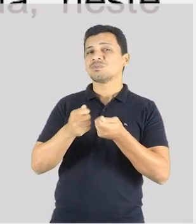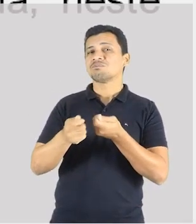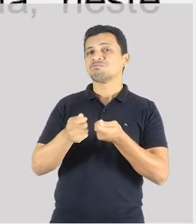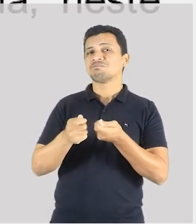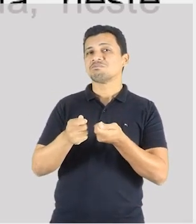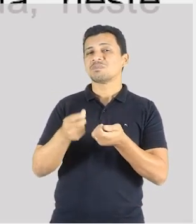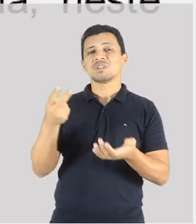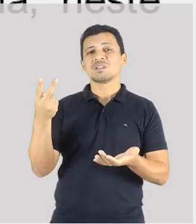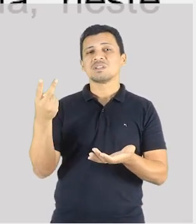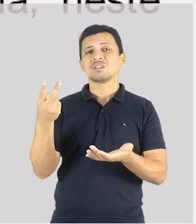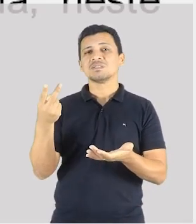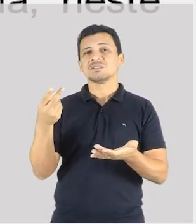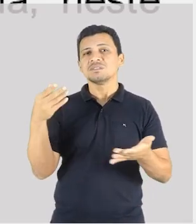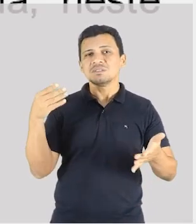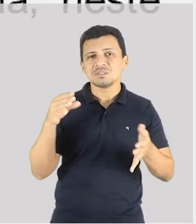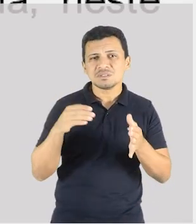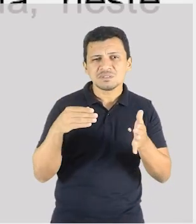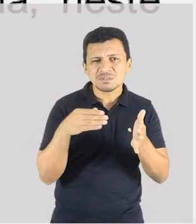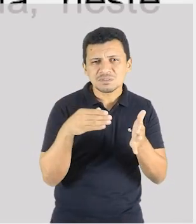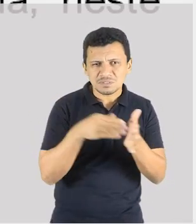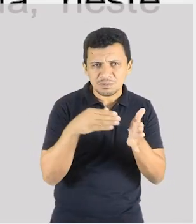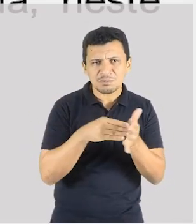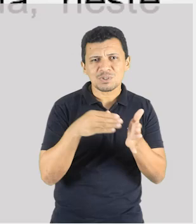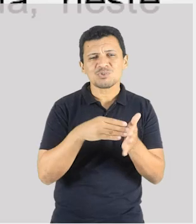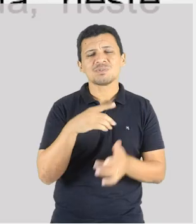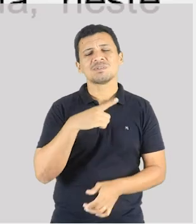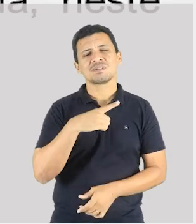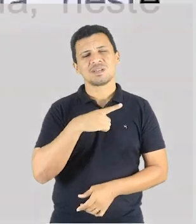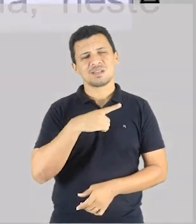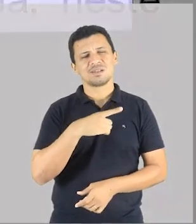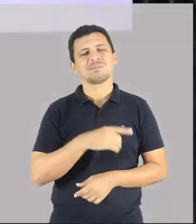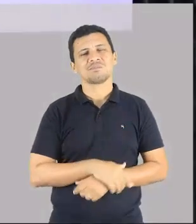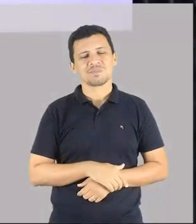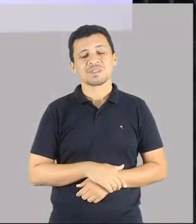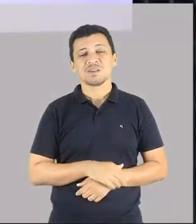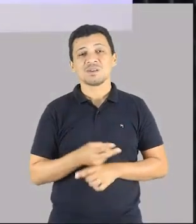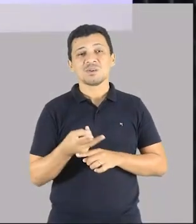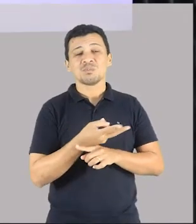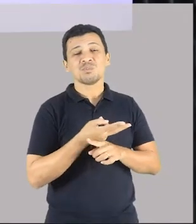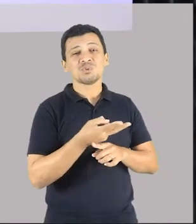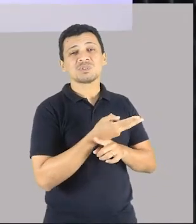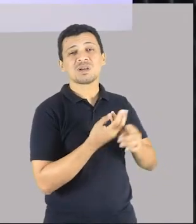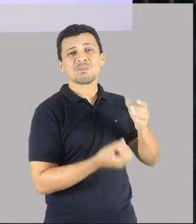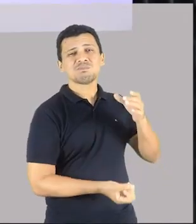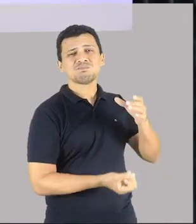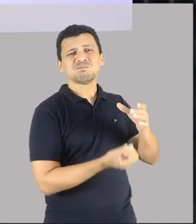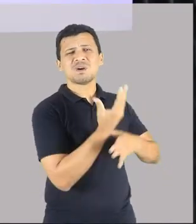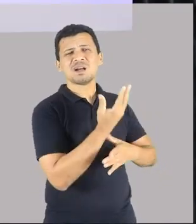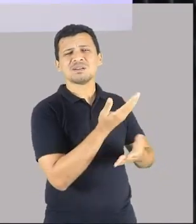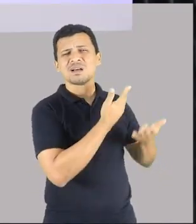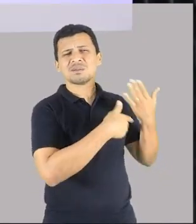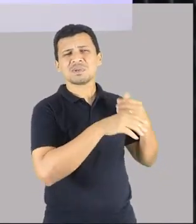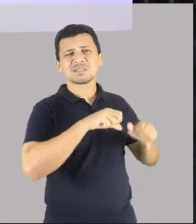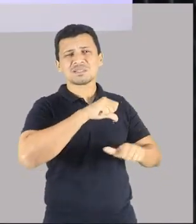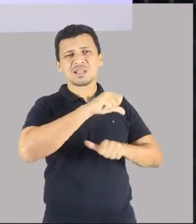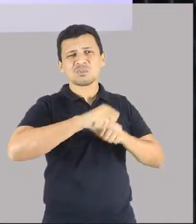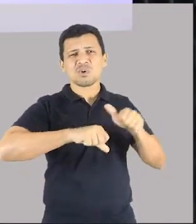de forma ilimitada. E a gente vai buscar as raízes do direito administrativo lá na Revolução